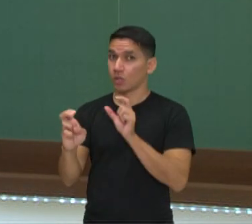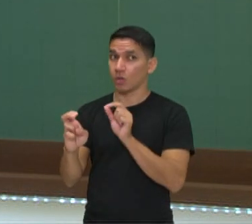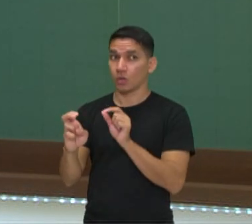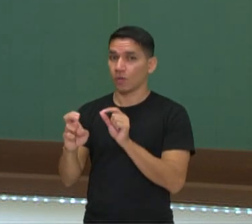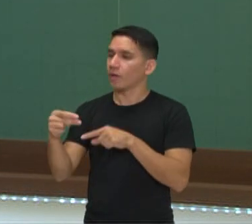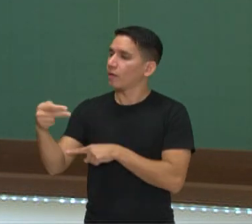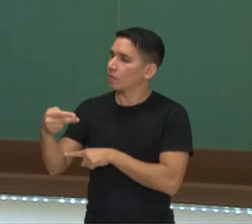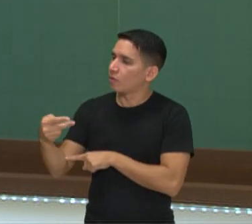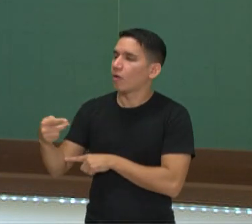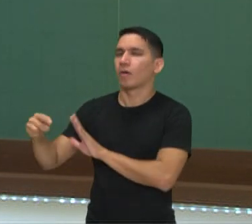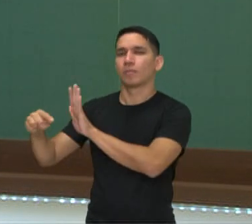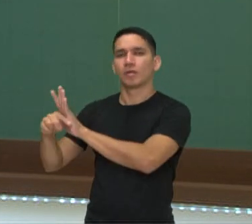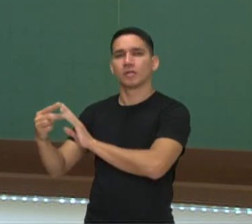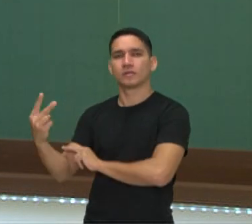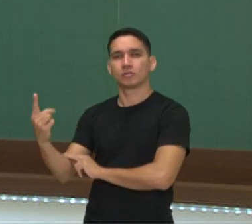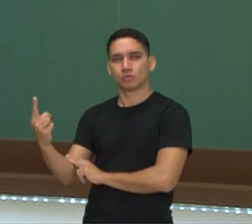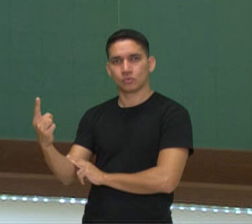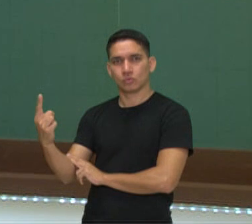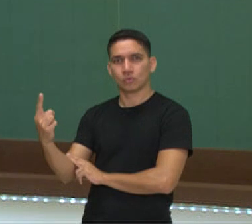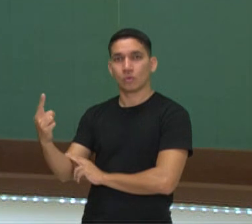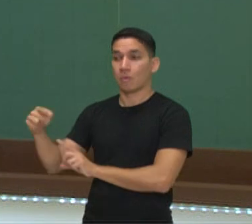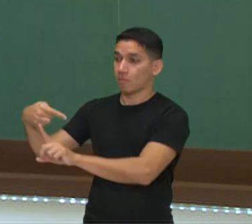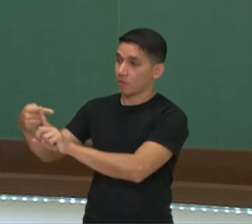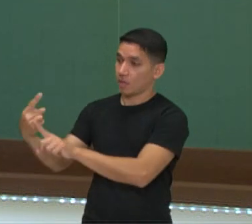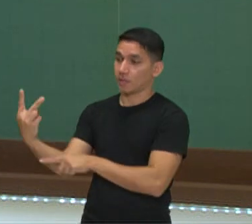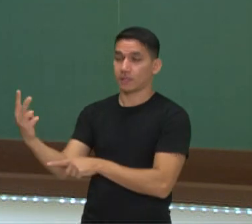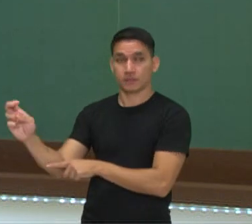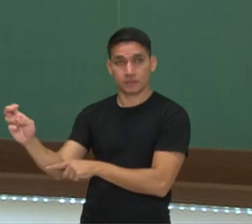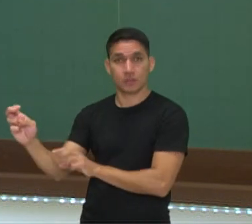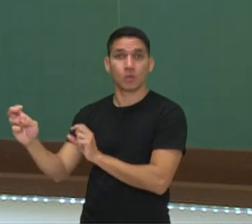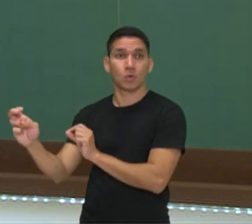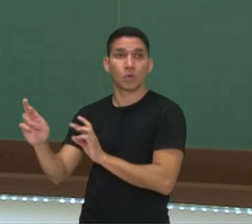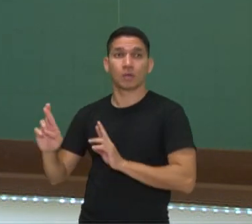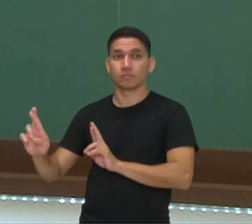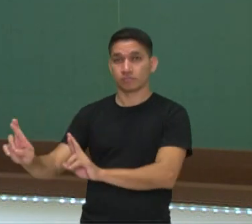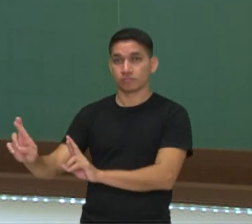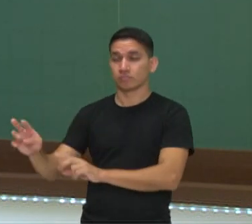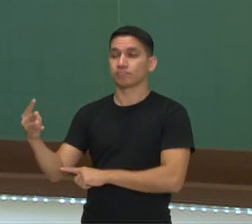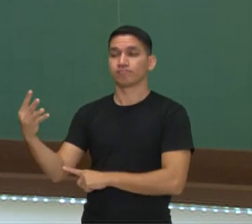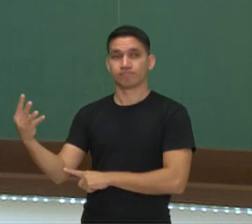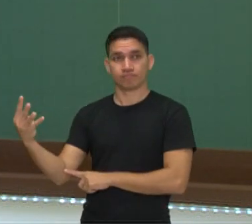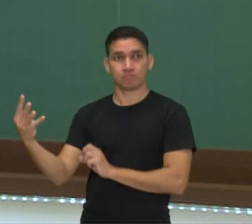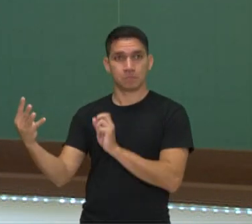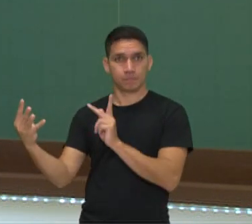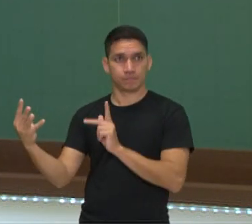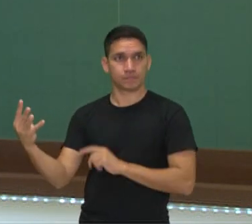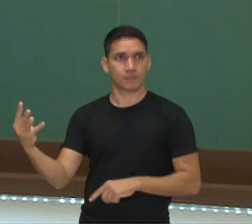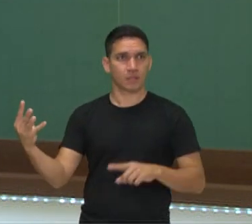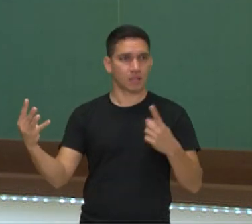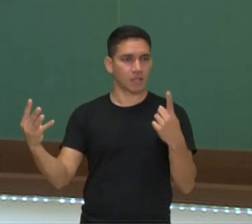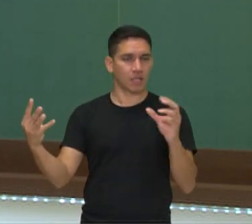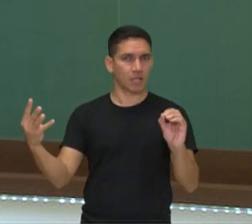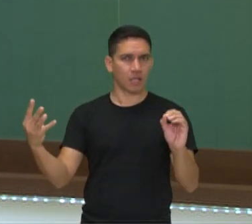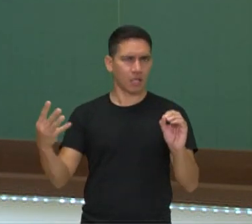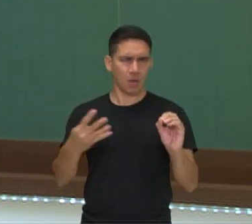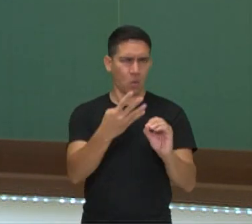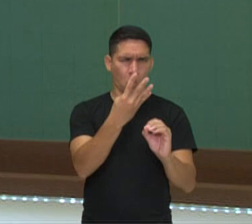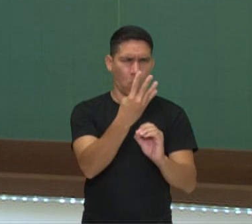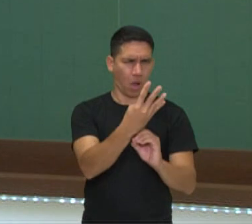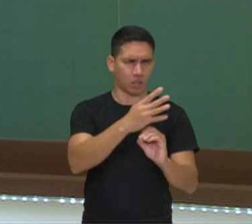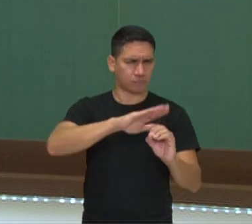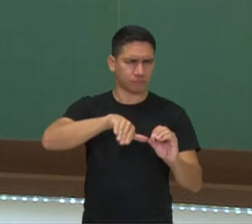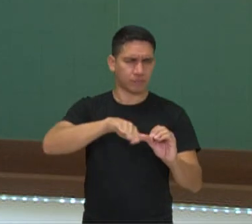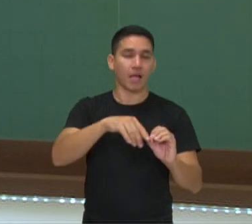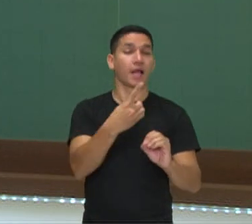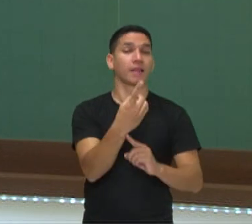é igual a menos 21 com mais 25, vai dar 4, ok? Aqui é 10, ignorem esse 4, 10,